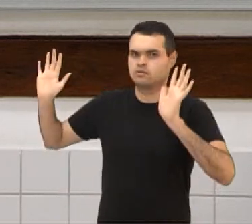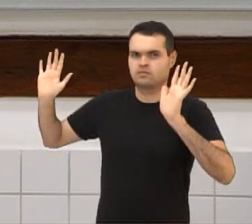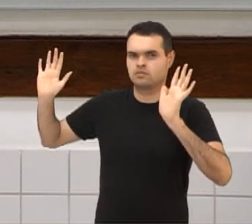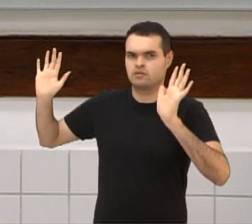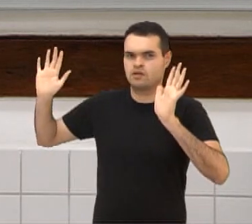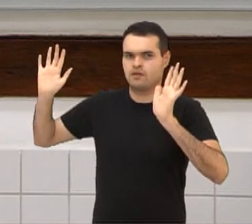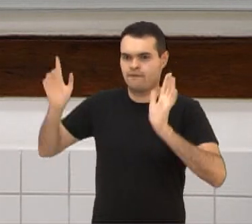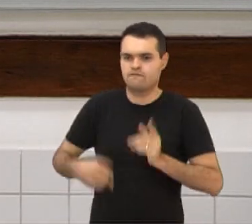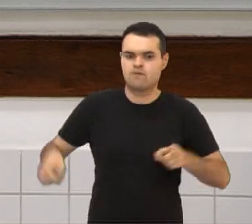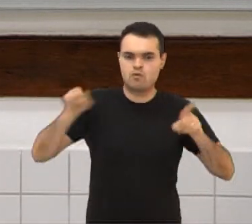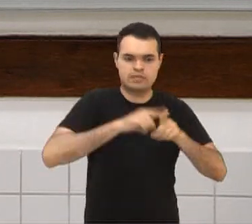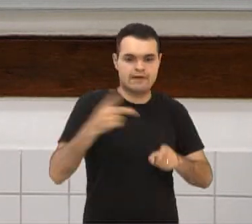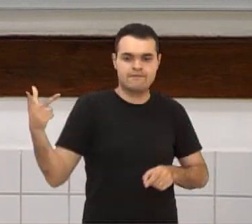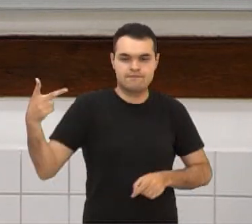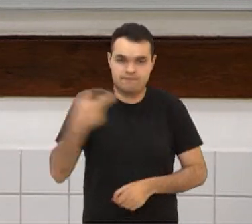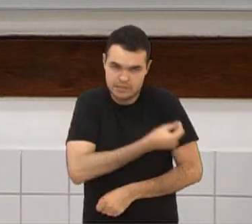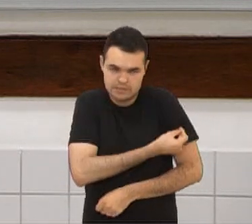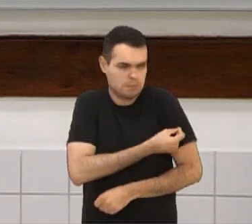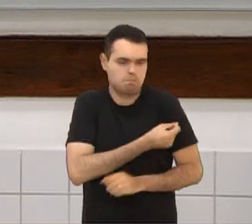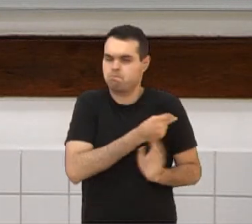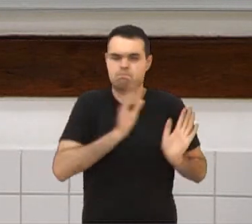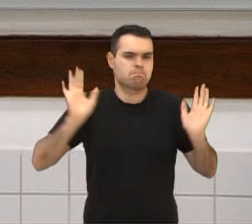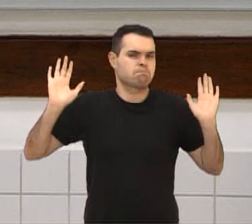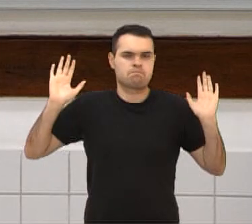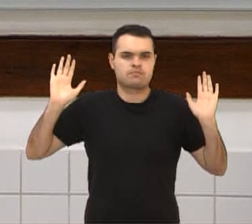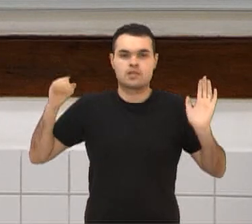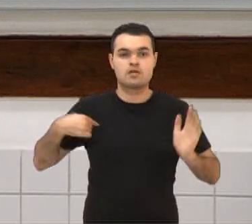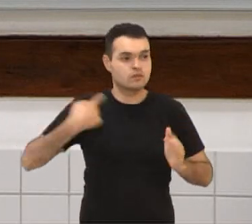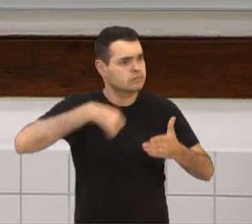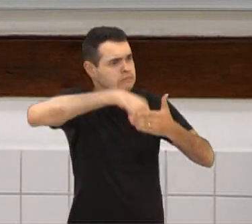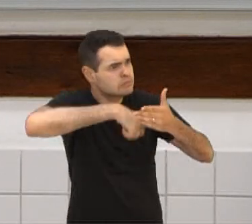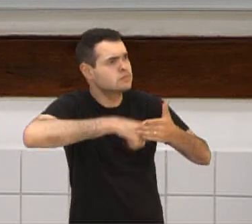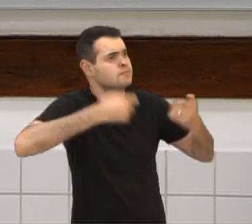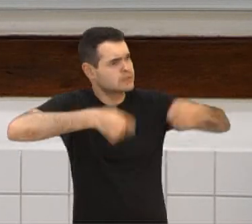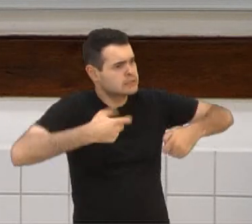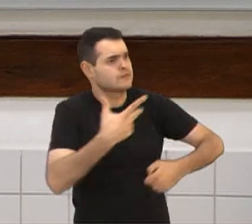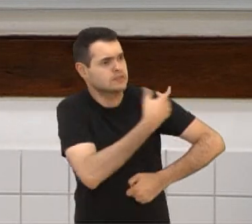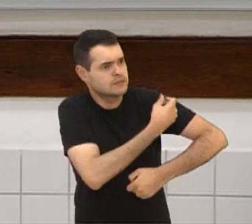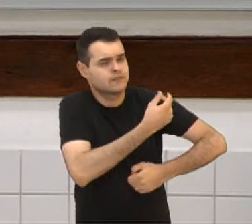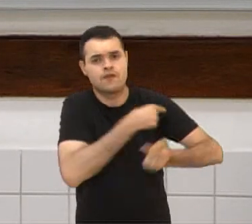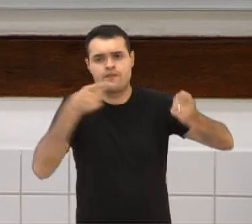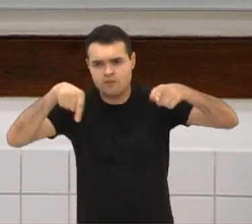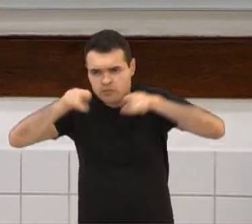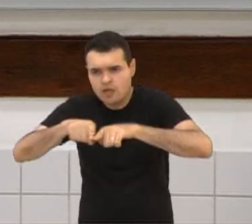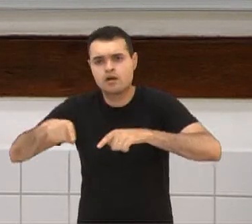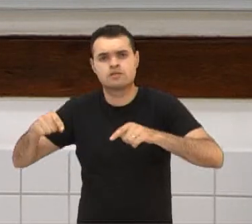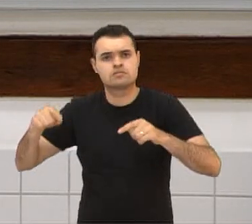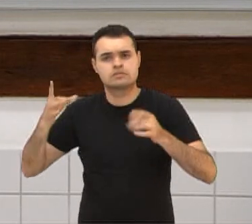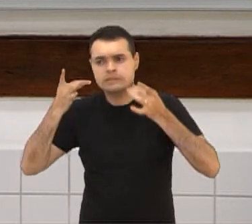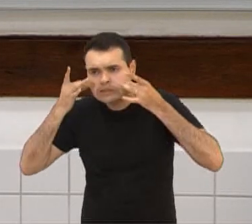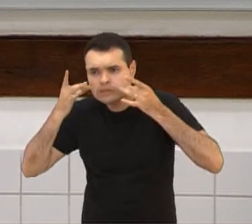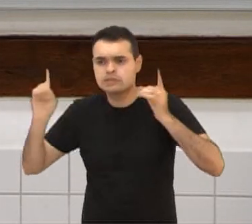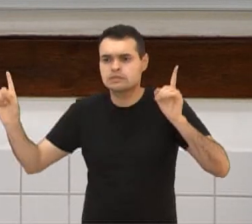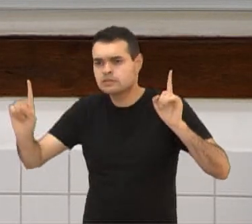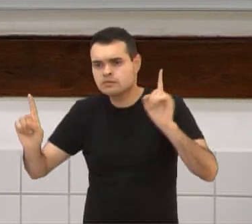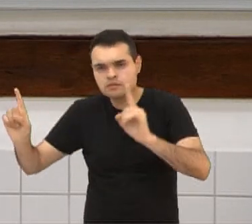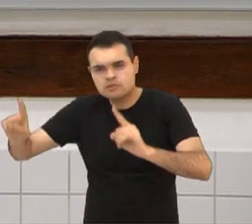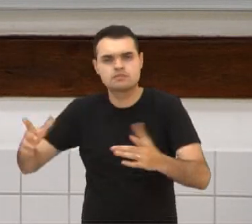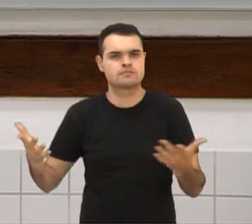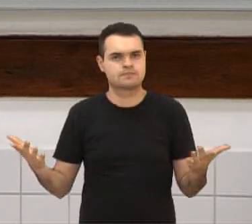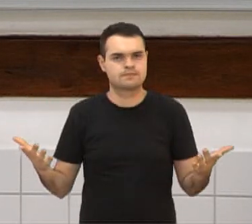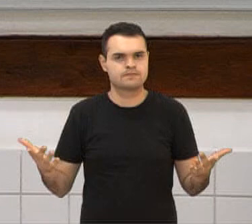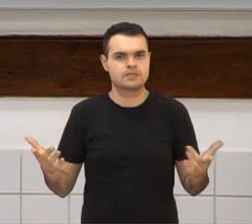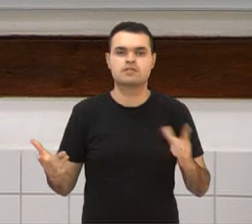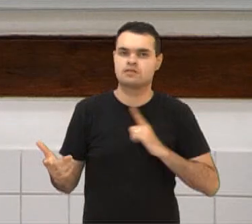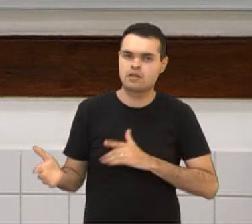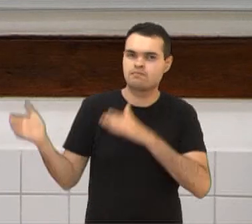voltar a não ter vacina. A gente brigando para ter vacina logo, para a gente poder tomar, retornar às nossas atividades, inclusive em sala de aula,